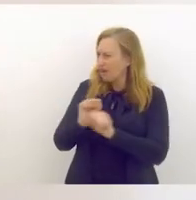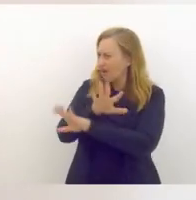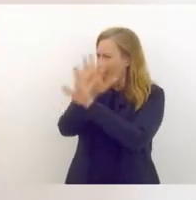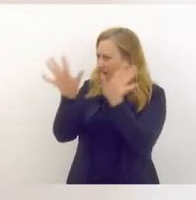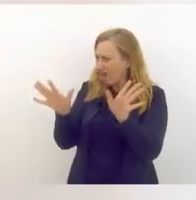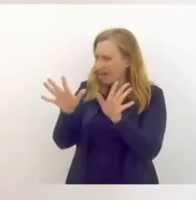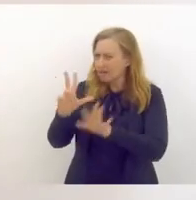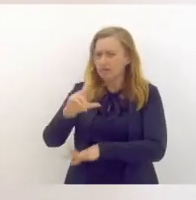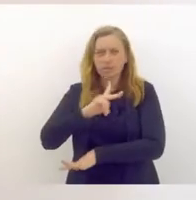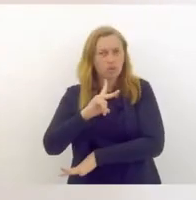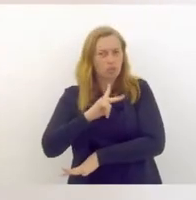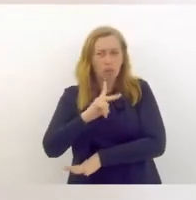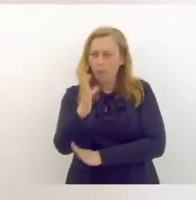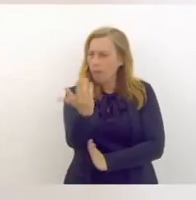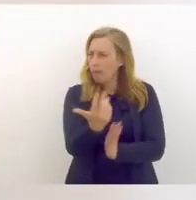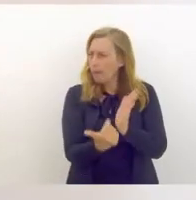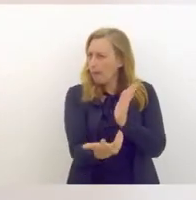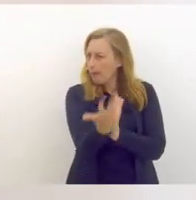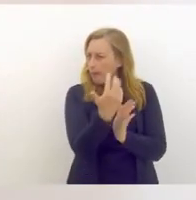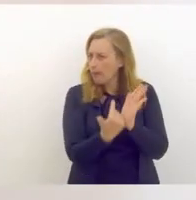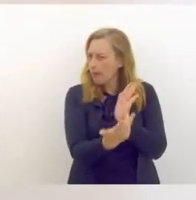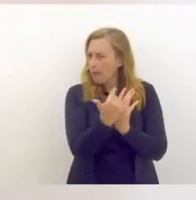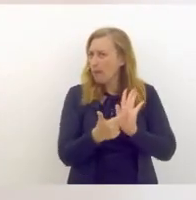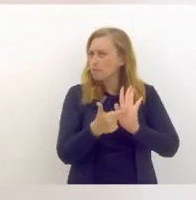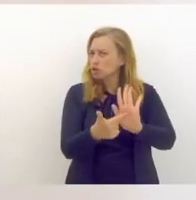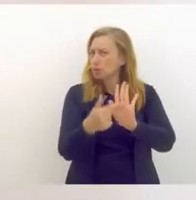pelo próprio mapeamento ali exposto,